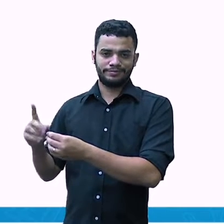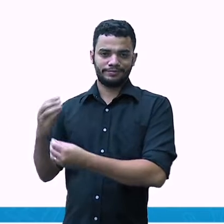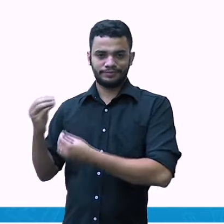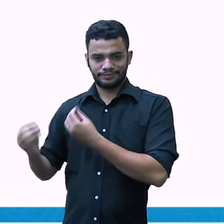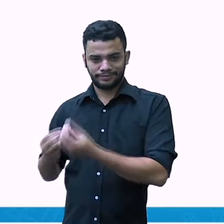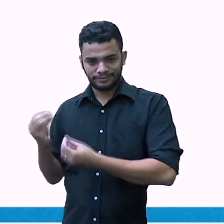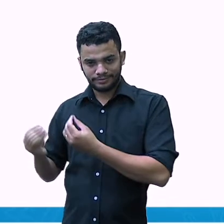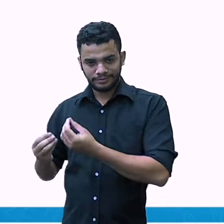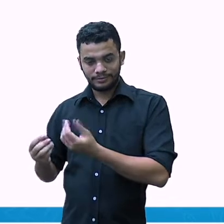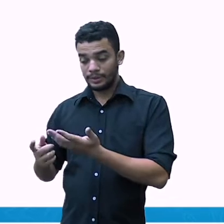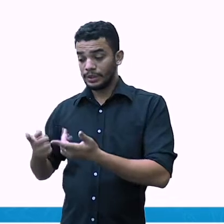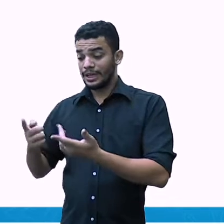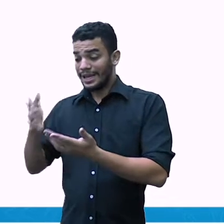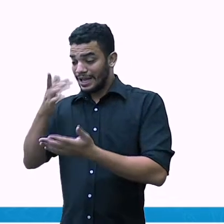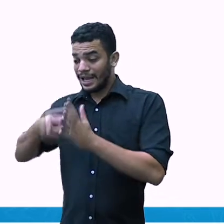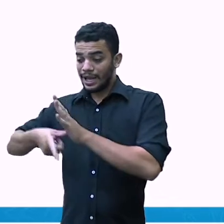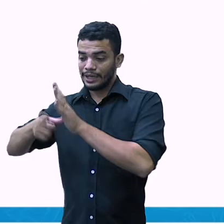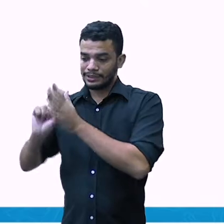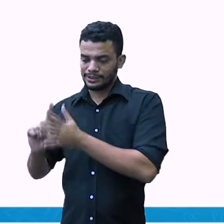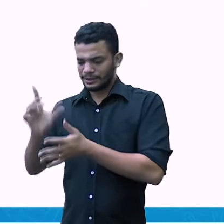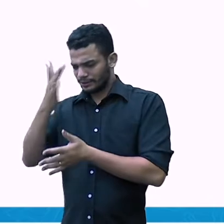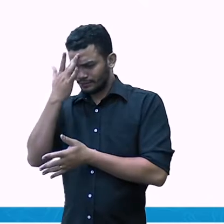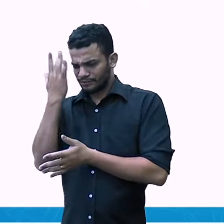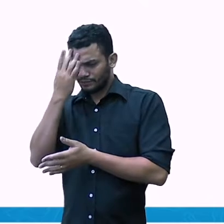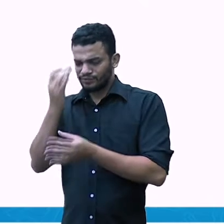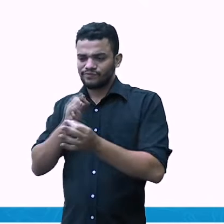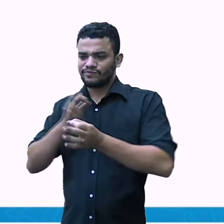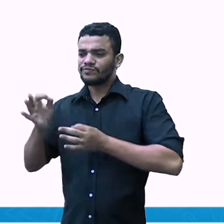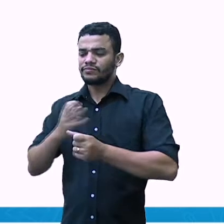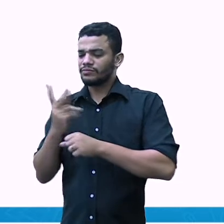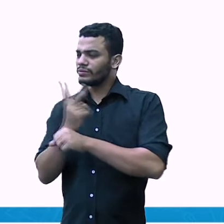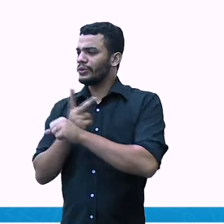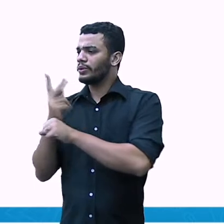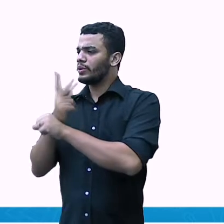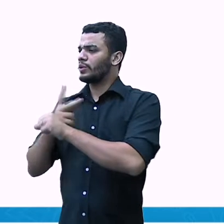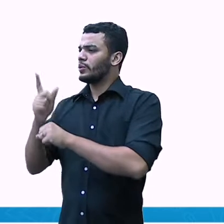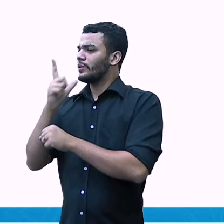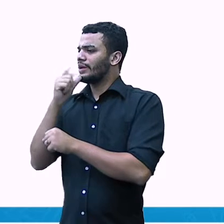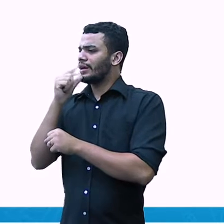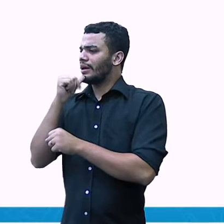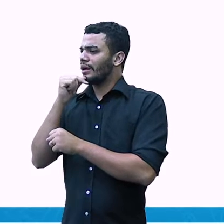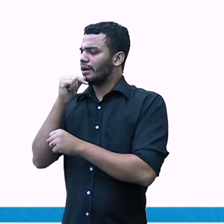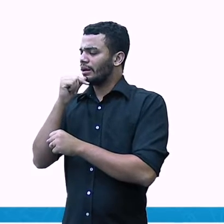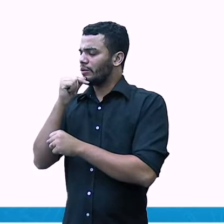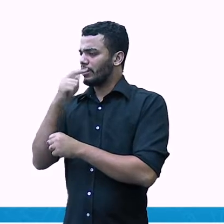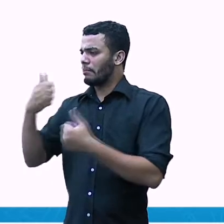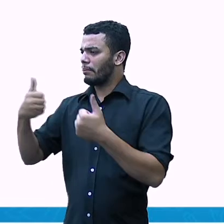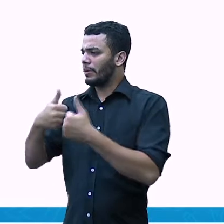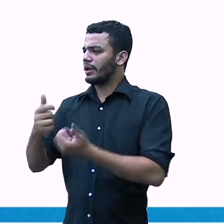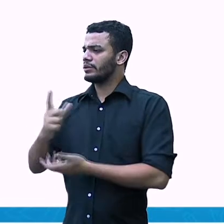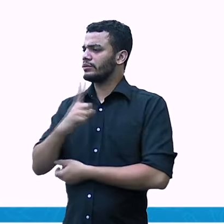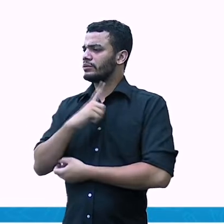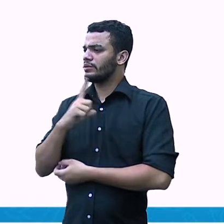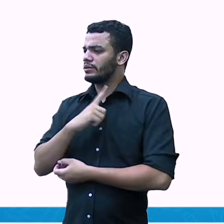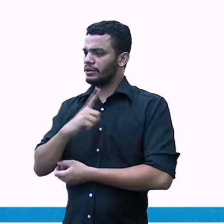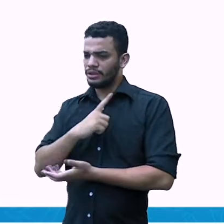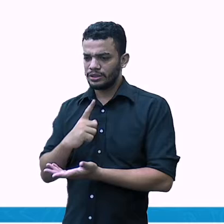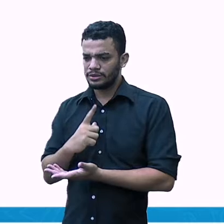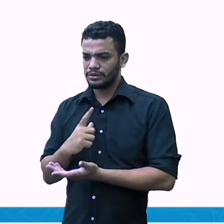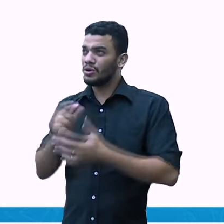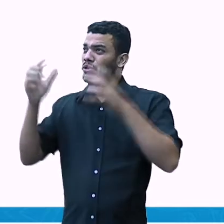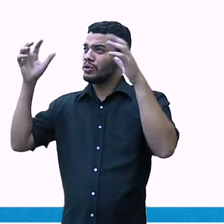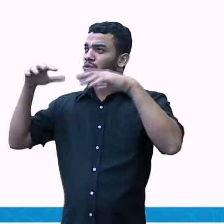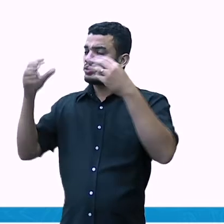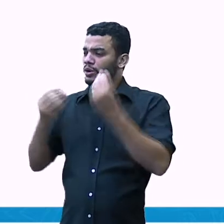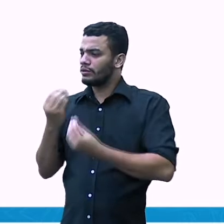antes de a cidade existir. Ou seja, a cidade é pensada previamente. Normalmente são cidades